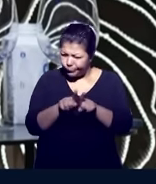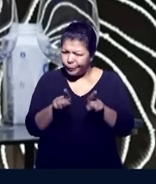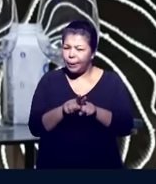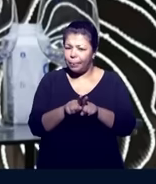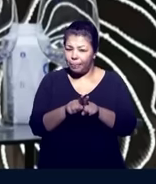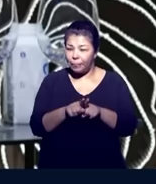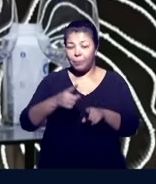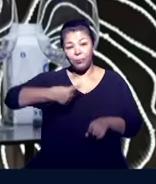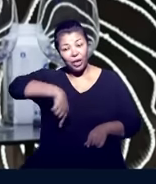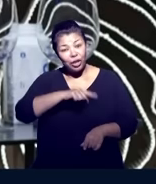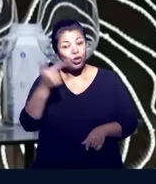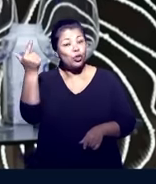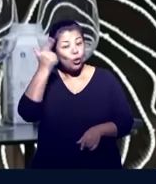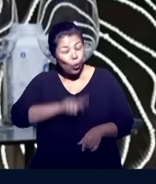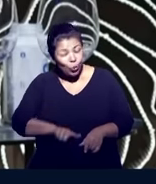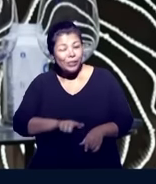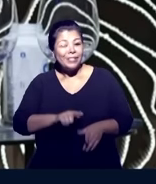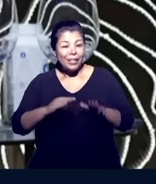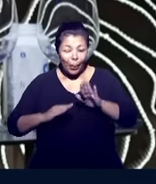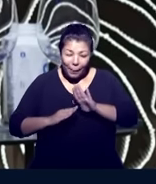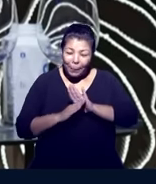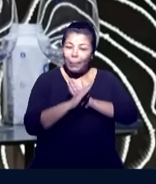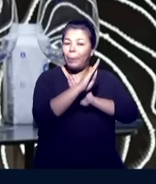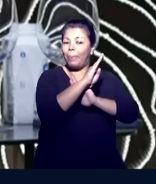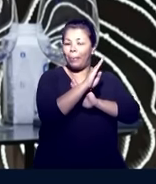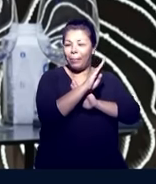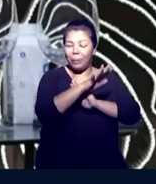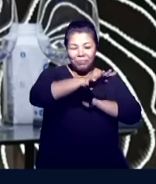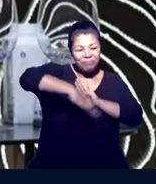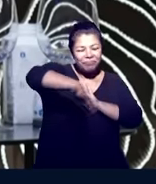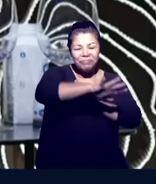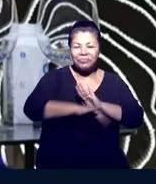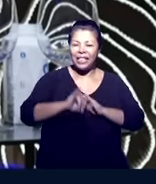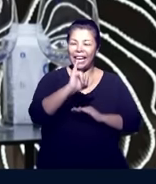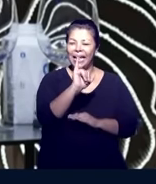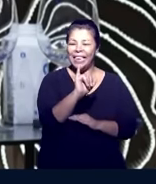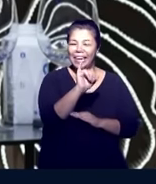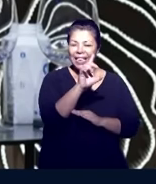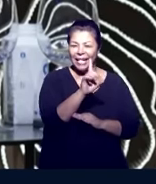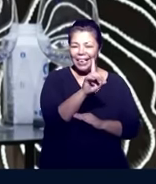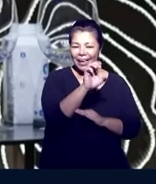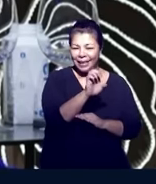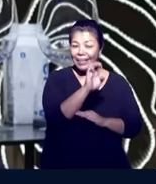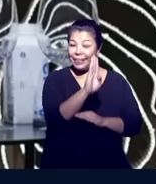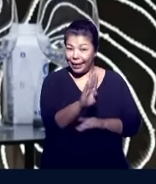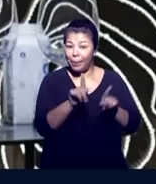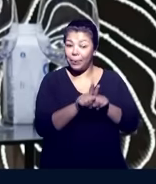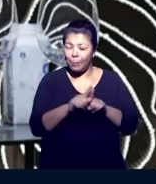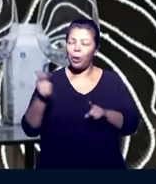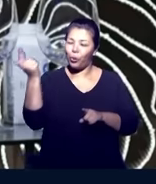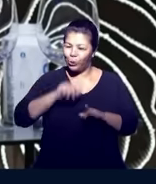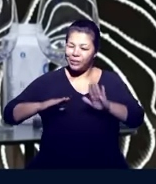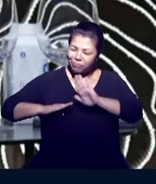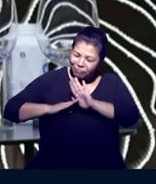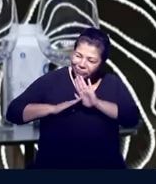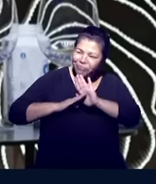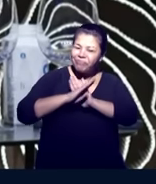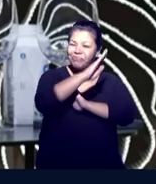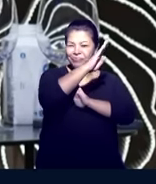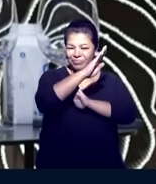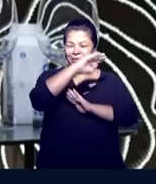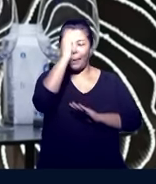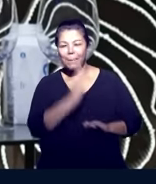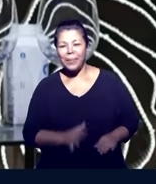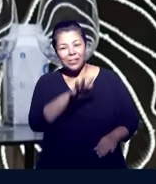fundamental o Ideb que foi um indicador criado na minha gestão indicador de qualidade começou a avançar no Brasil inteiro